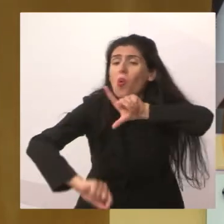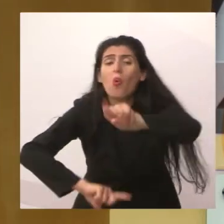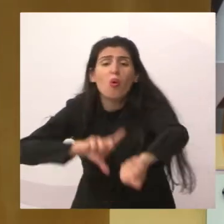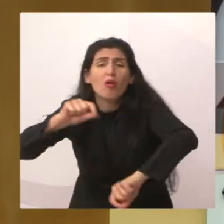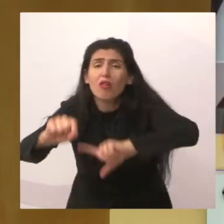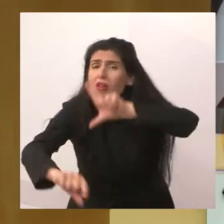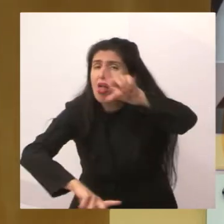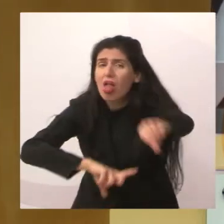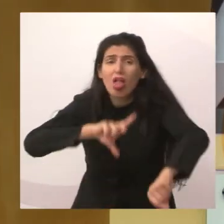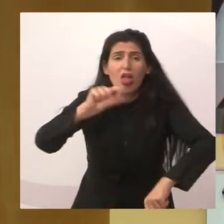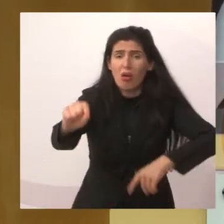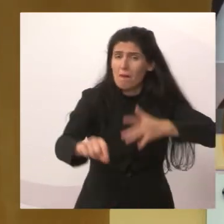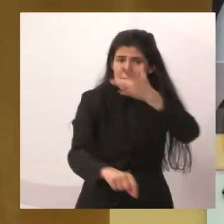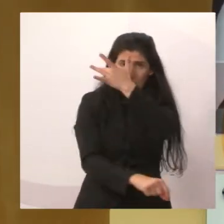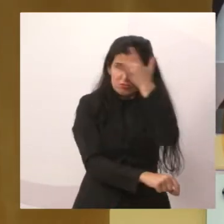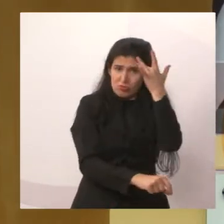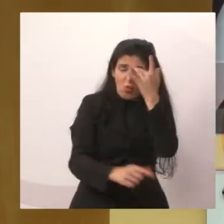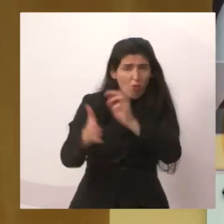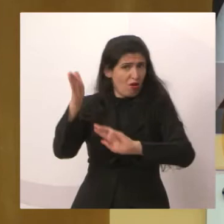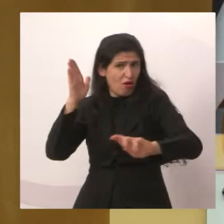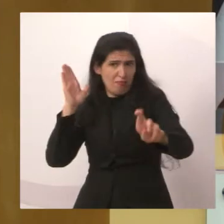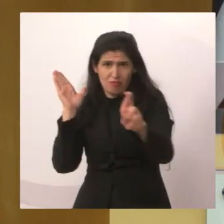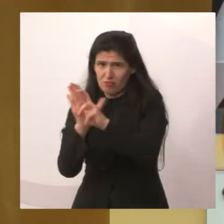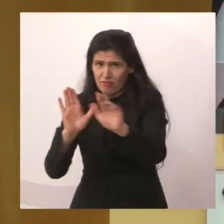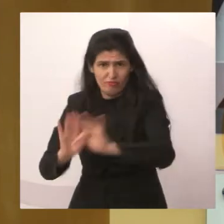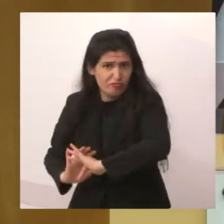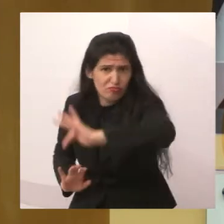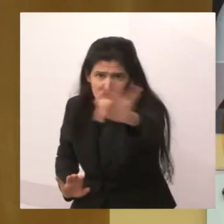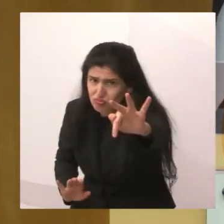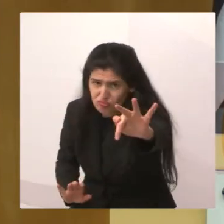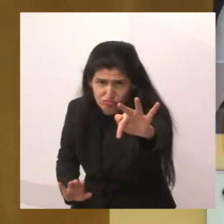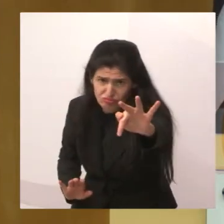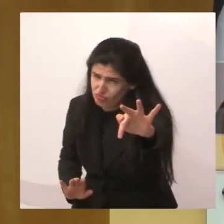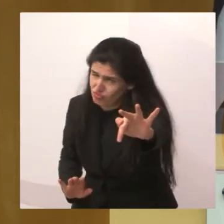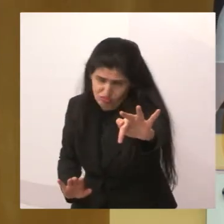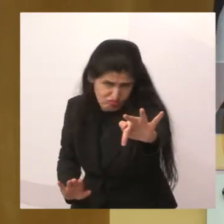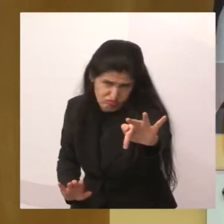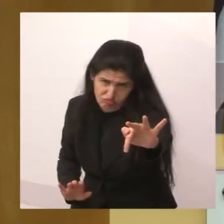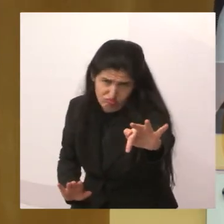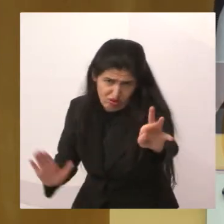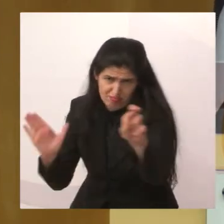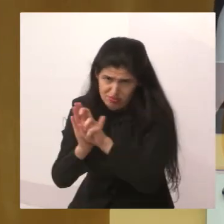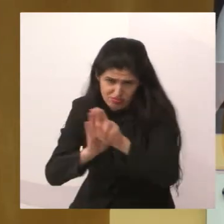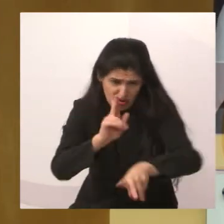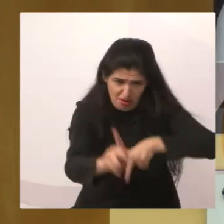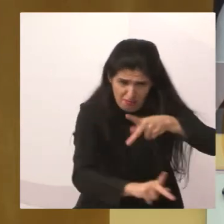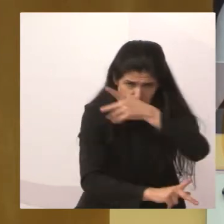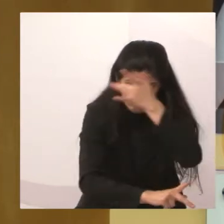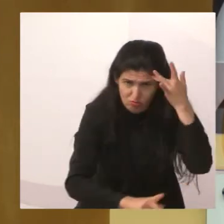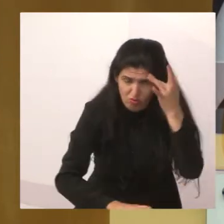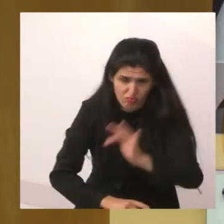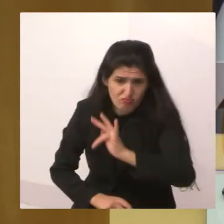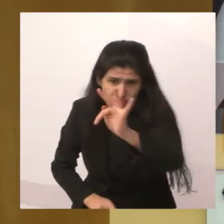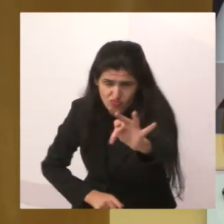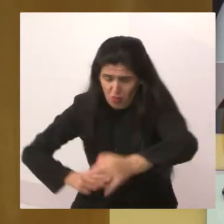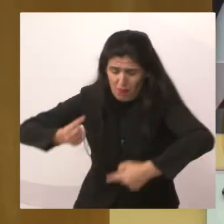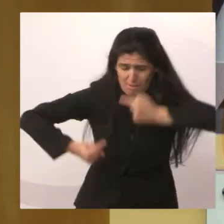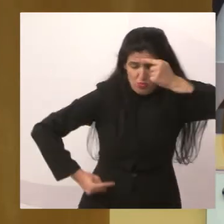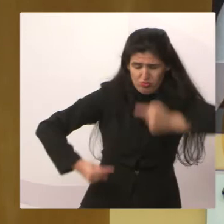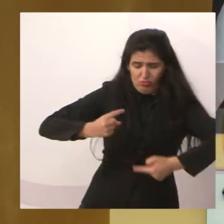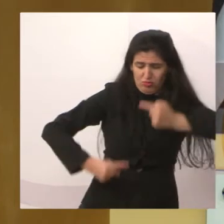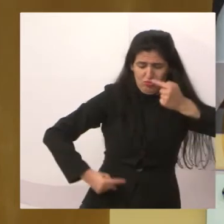aquelas que vão representá-los no futuro. Tá? Então, eu quero aqui